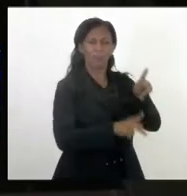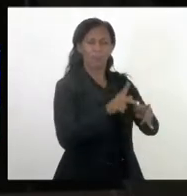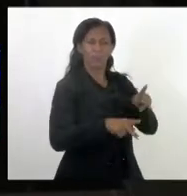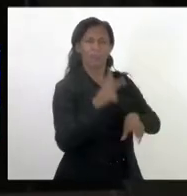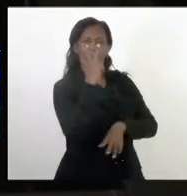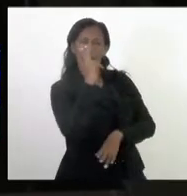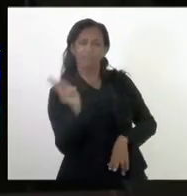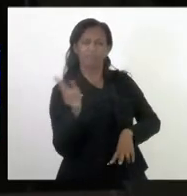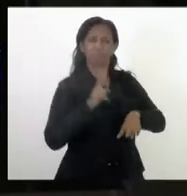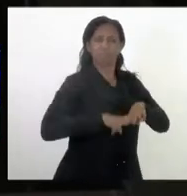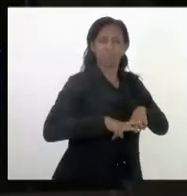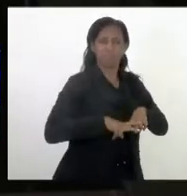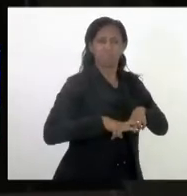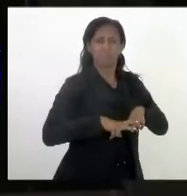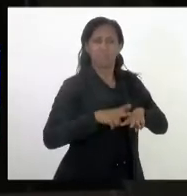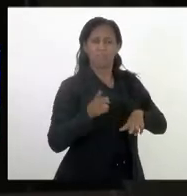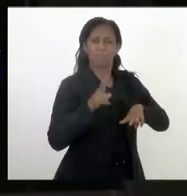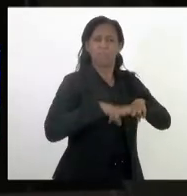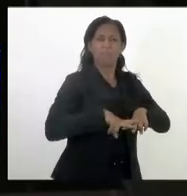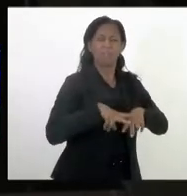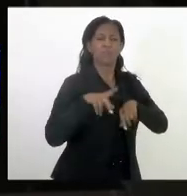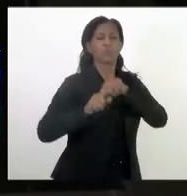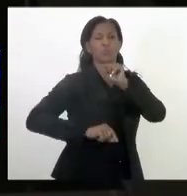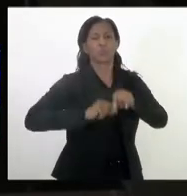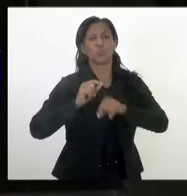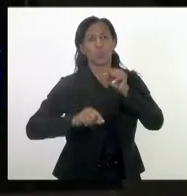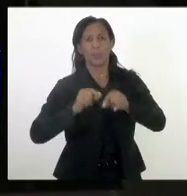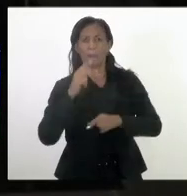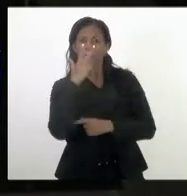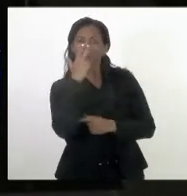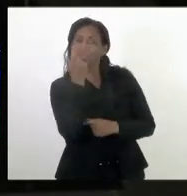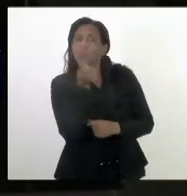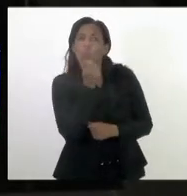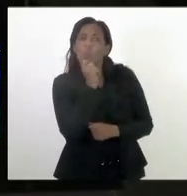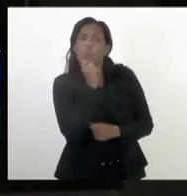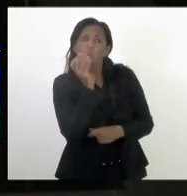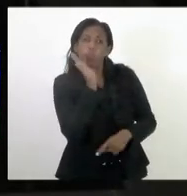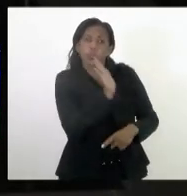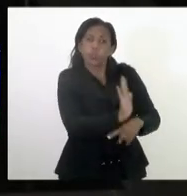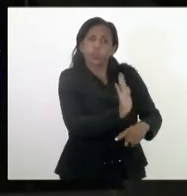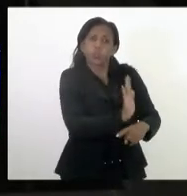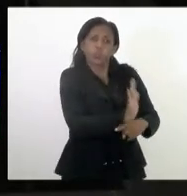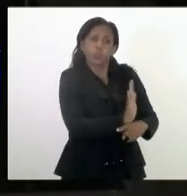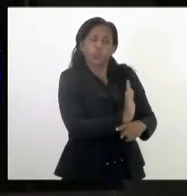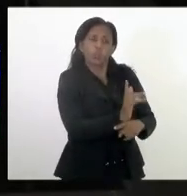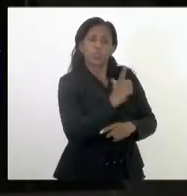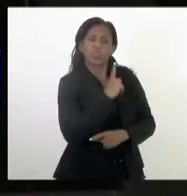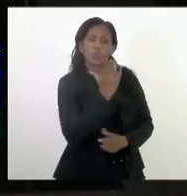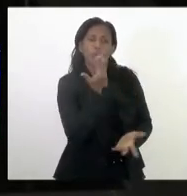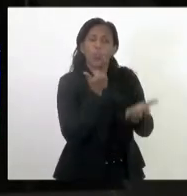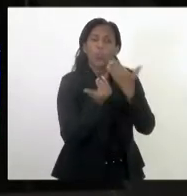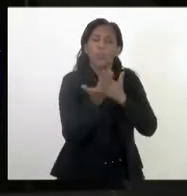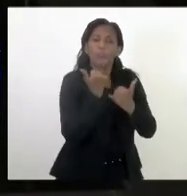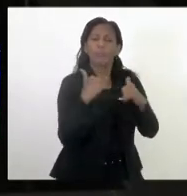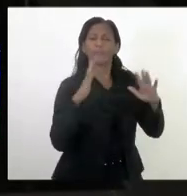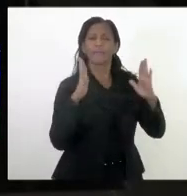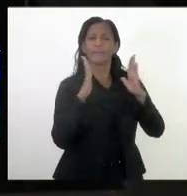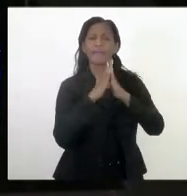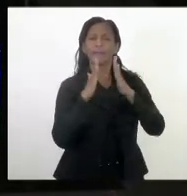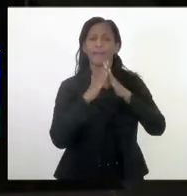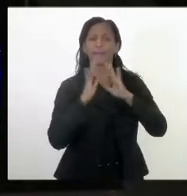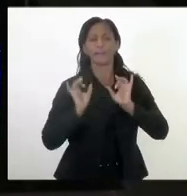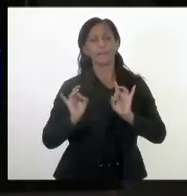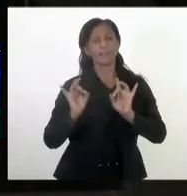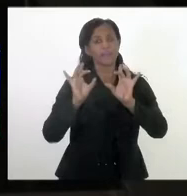Refém de uma lógica que, muitas vezes, nega a ela a possibilidade de ter comida nas suas casas, em